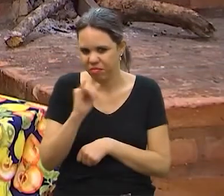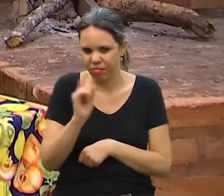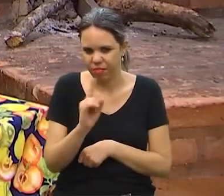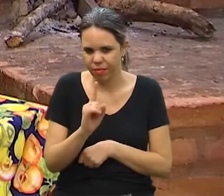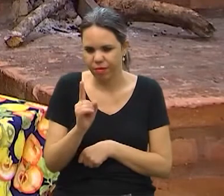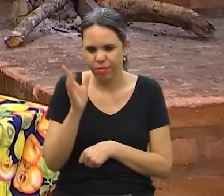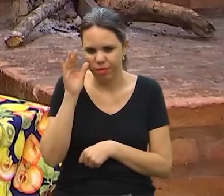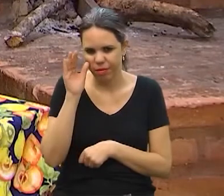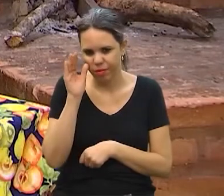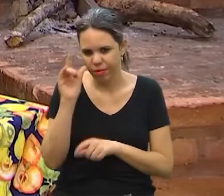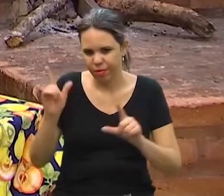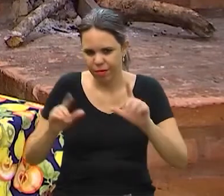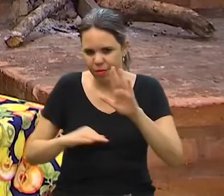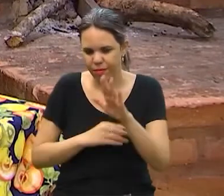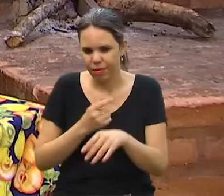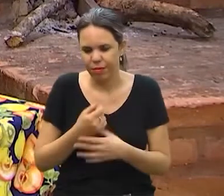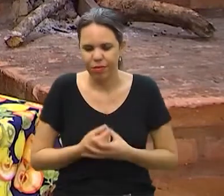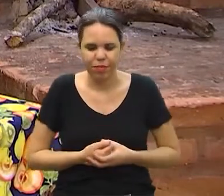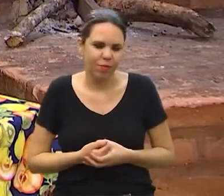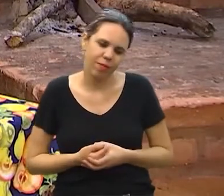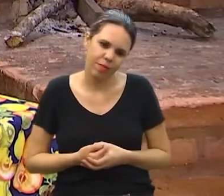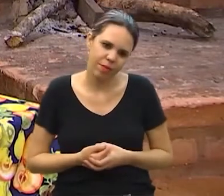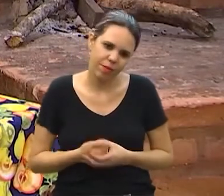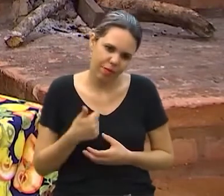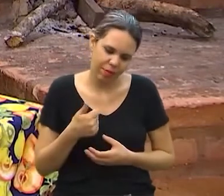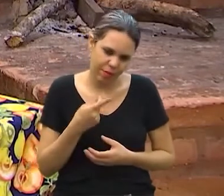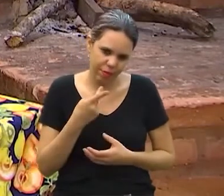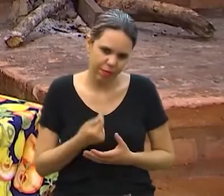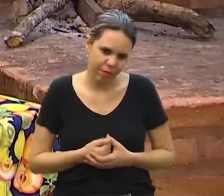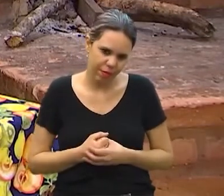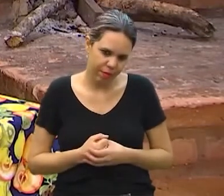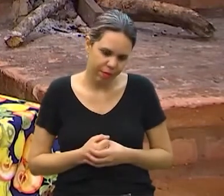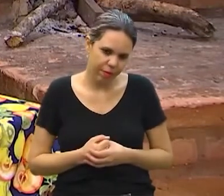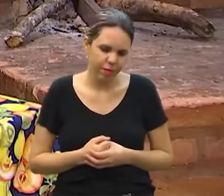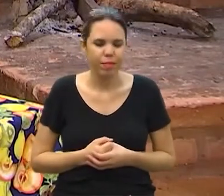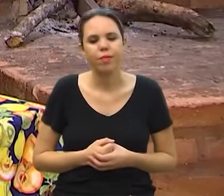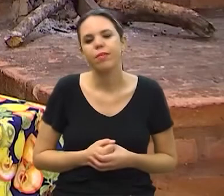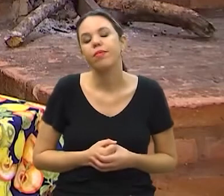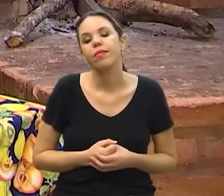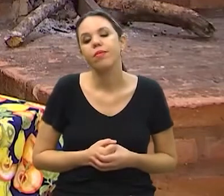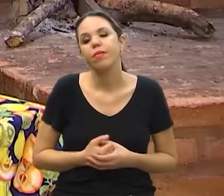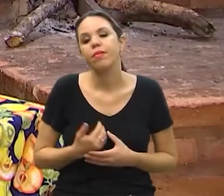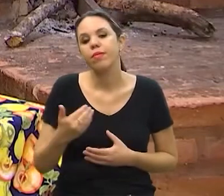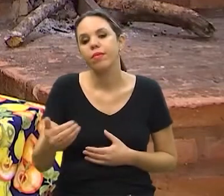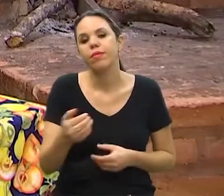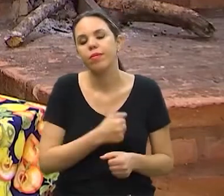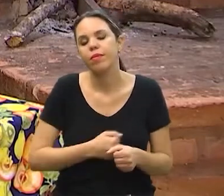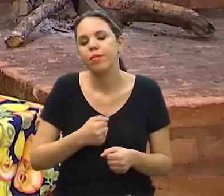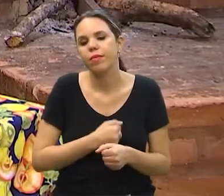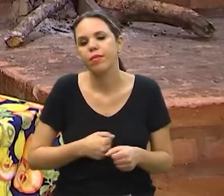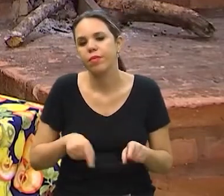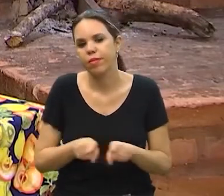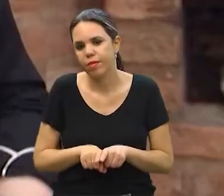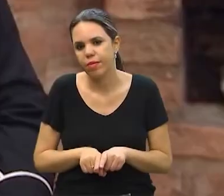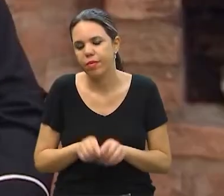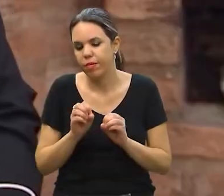que é pra ficar acompanhando a TV Câmara. Mas tá bom, vamos lá. Podemos falar? Vamos lá, que receita que a gente vai fazer? A receita